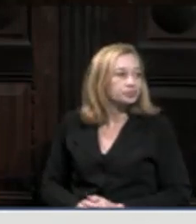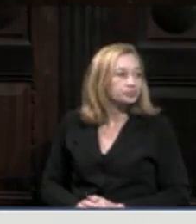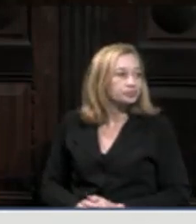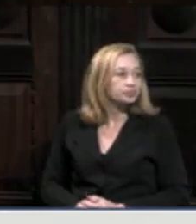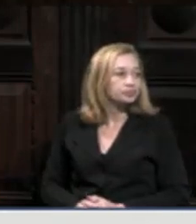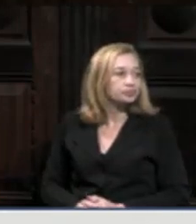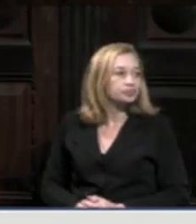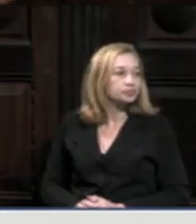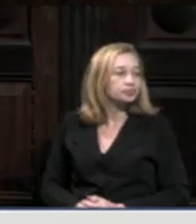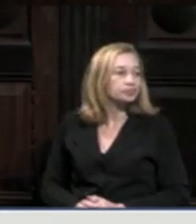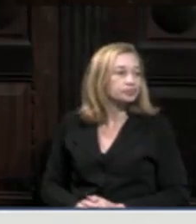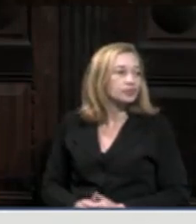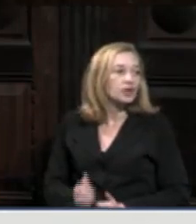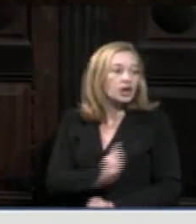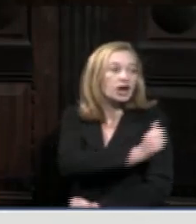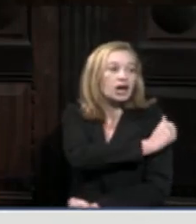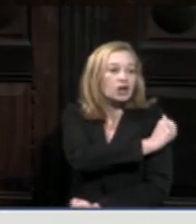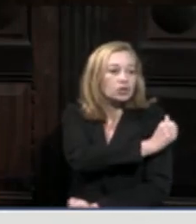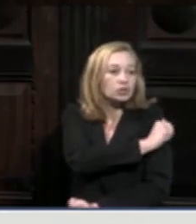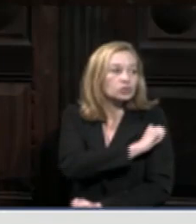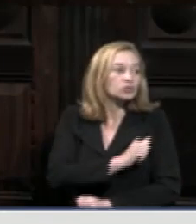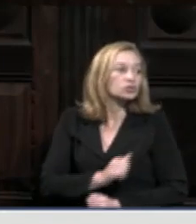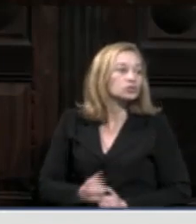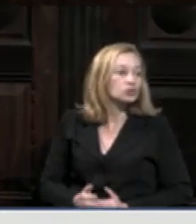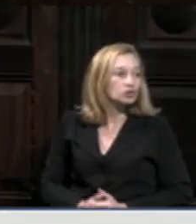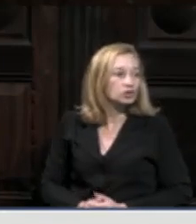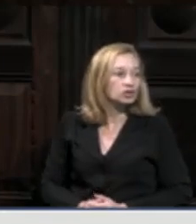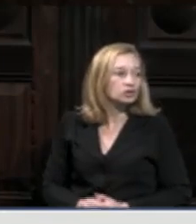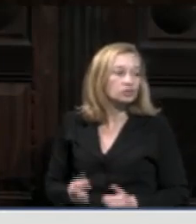Estudantes de todos os níveis,